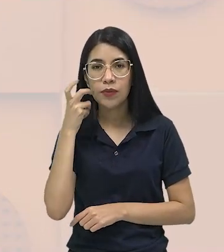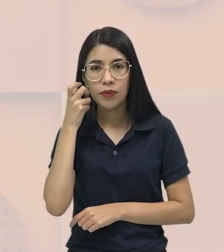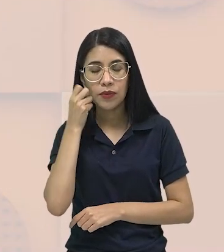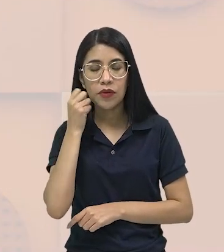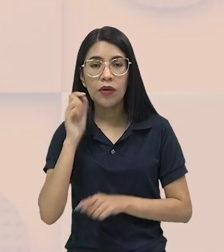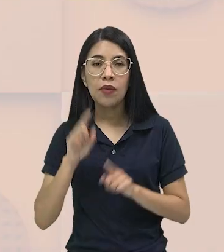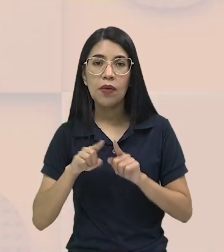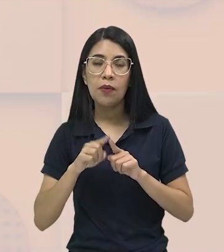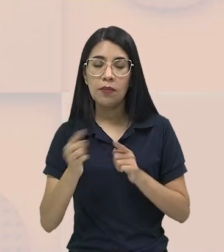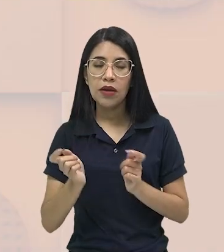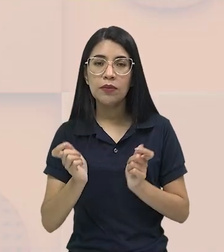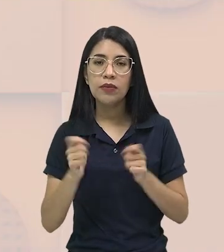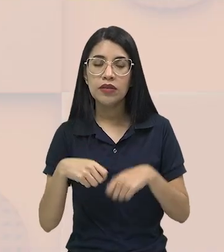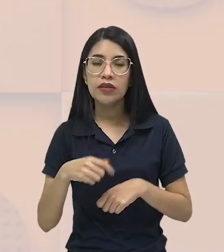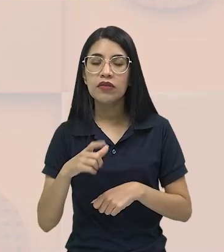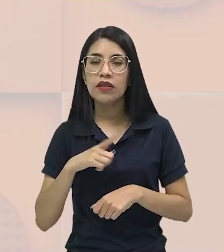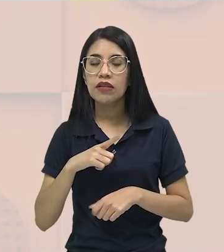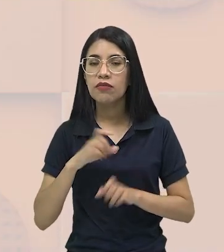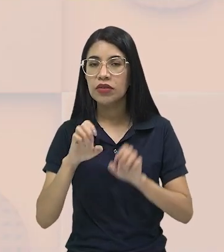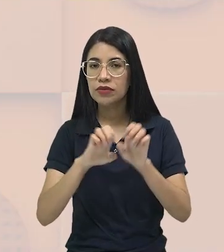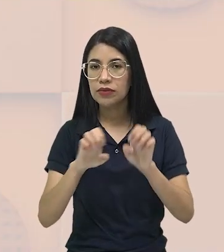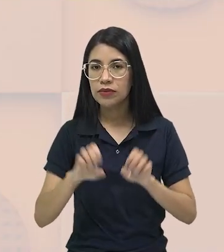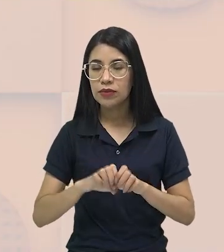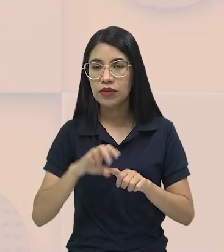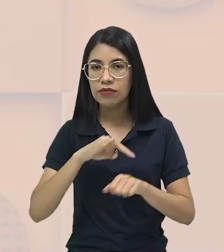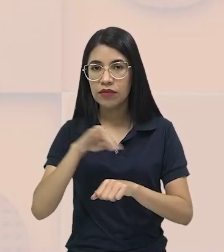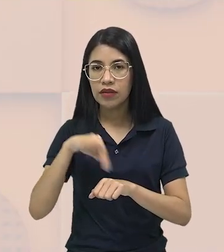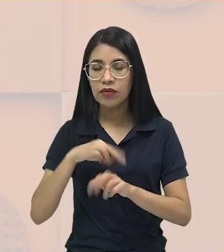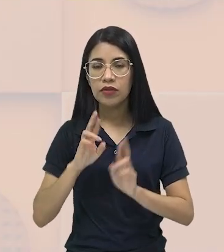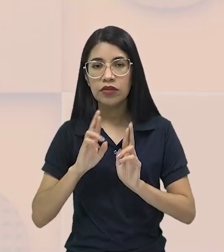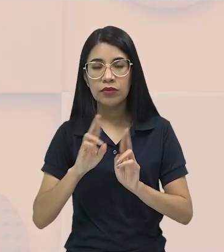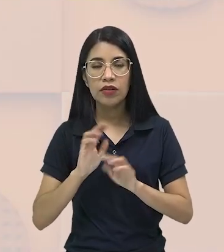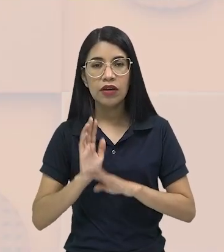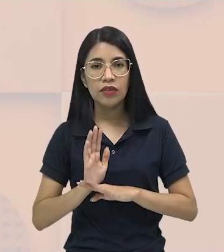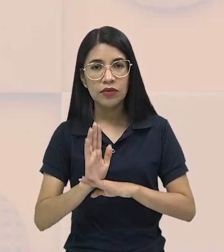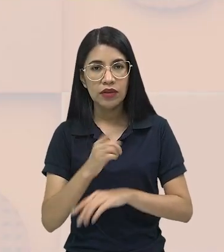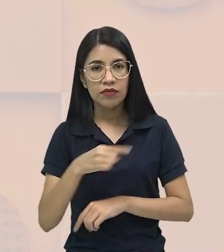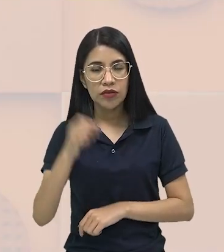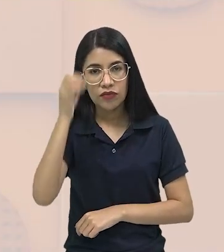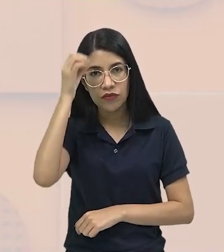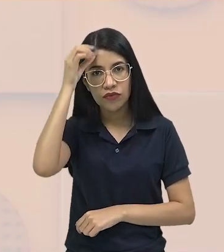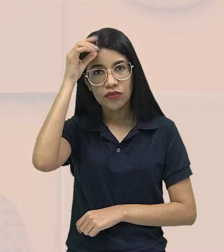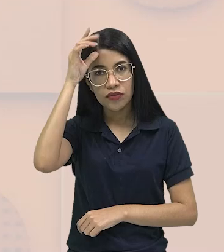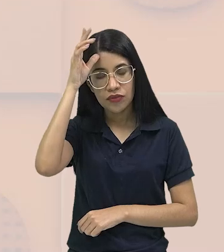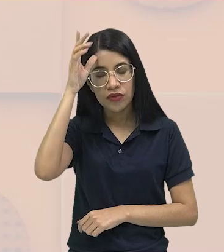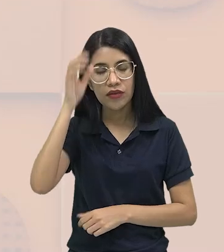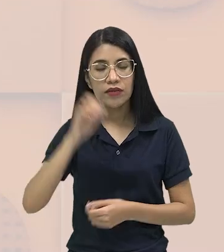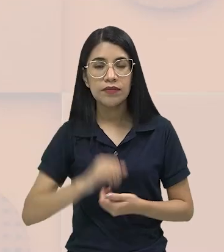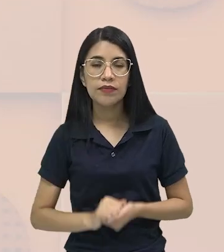né, acabaram nos estruturando enquanto nação. Né? Espero ter colaborado para o conhecimento de vocês,